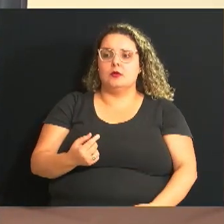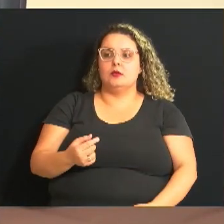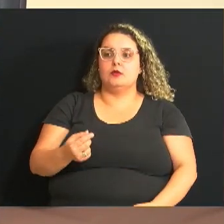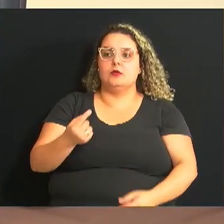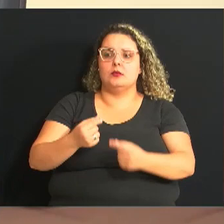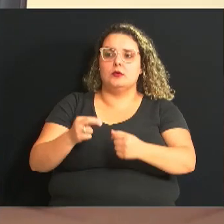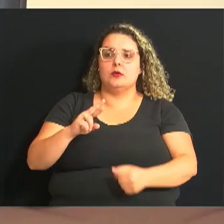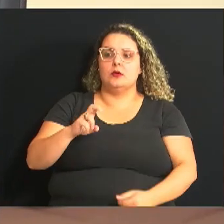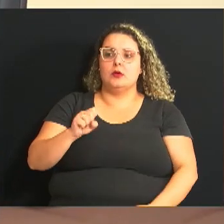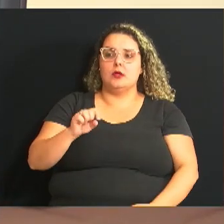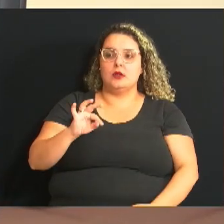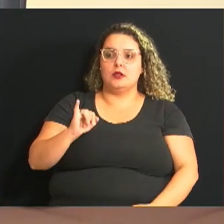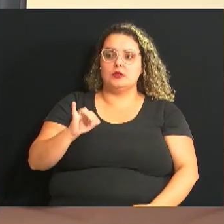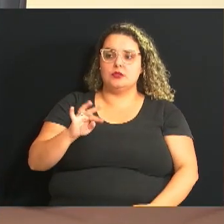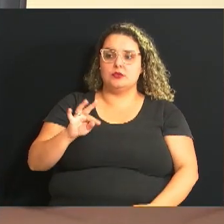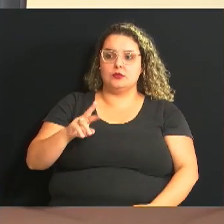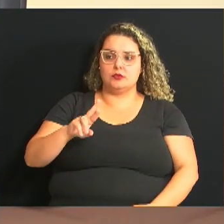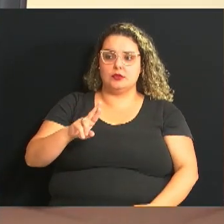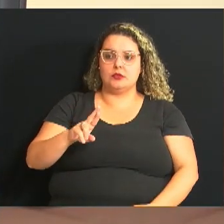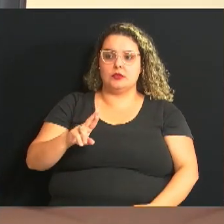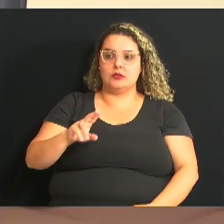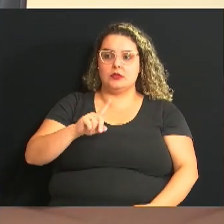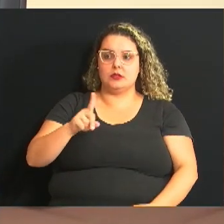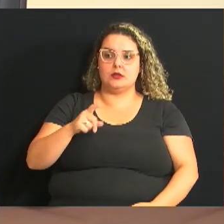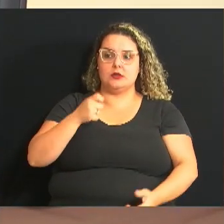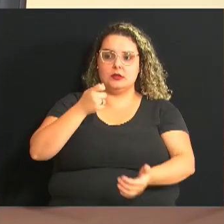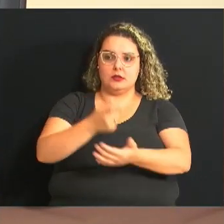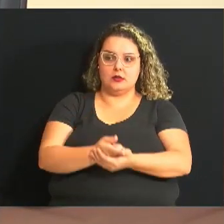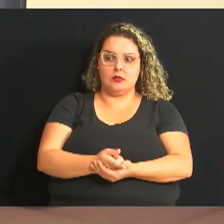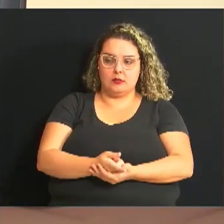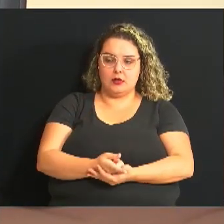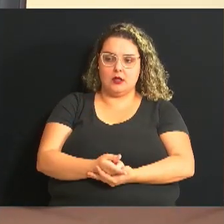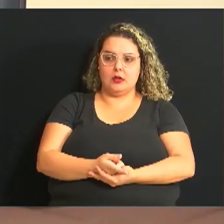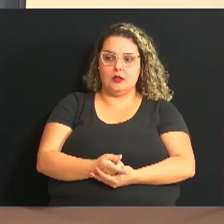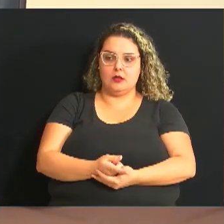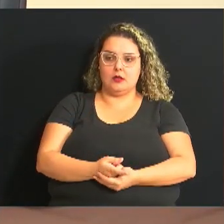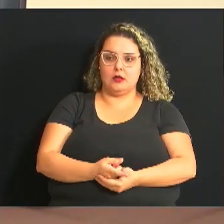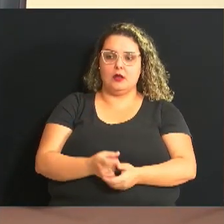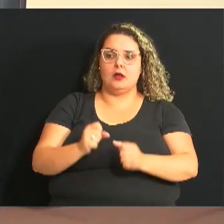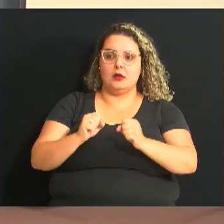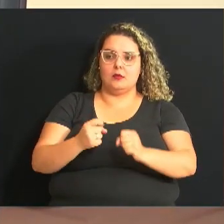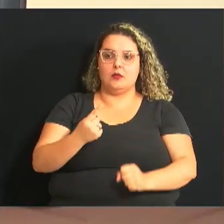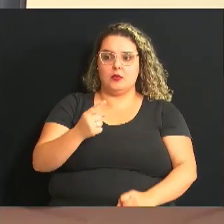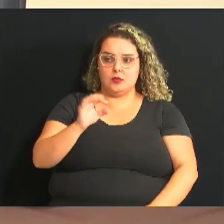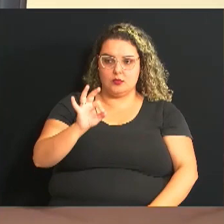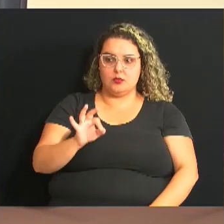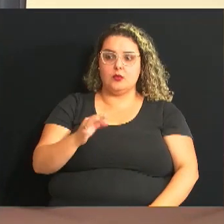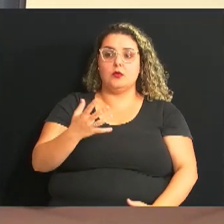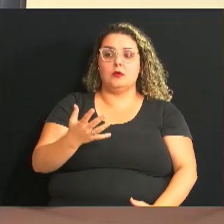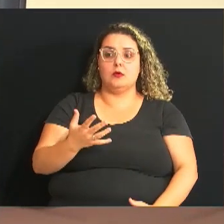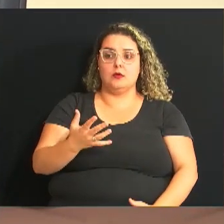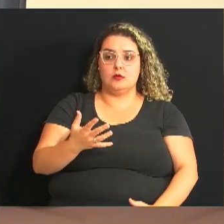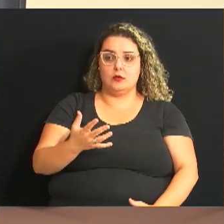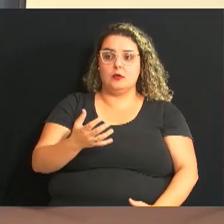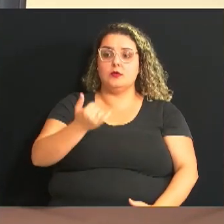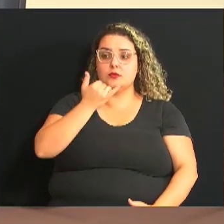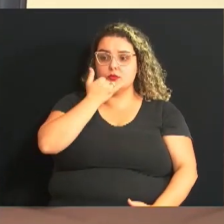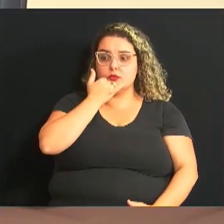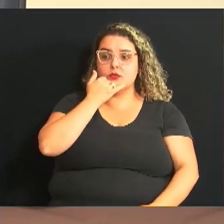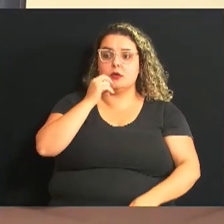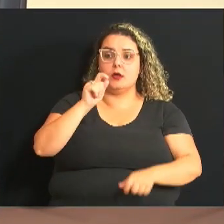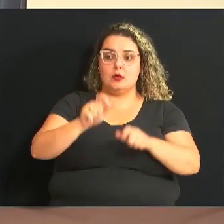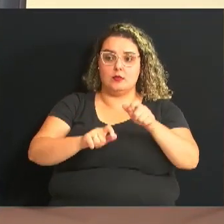quem não tem que pagar, ela pode tirar esse 1%, ou no caso, desculpe, a pessoa